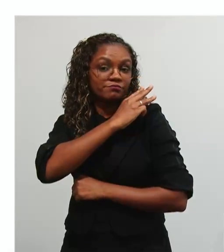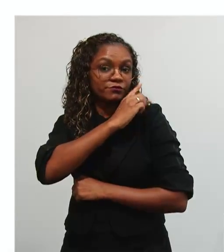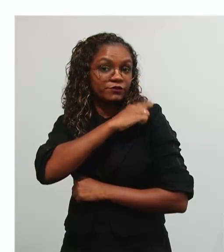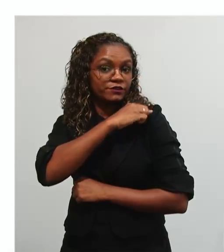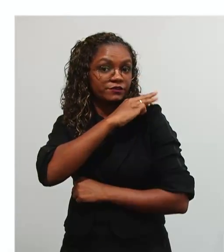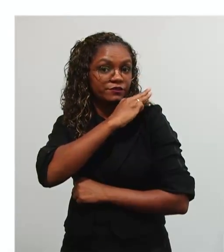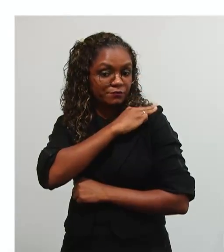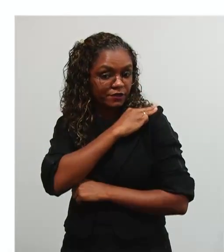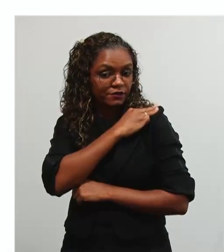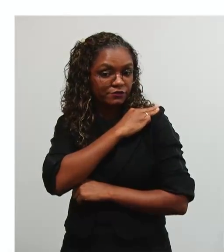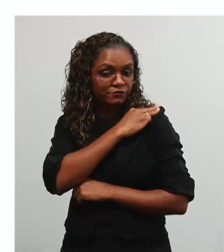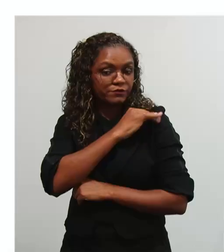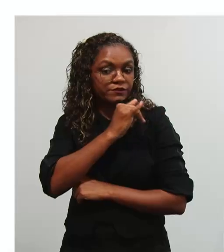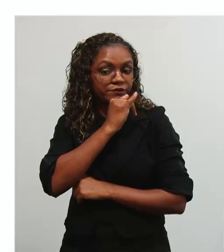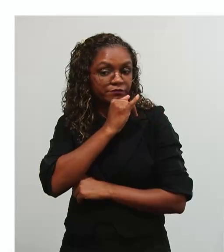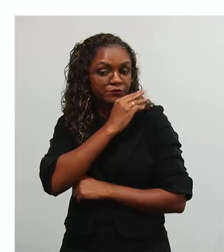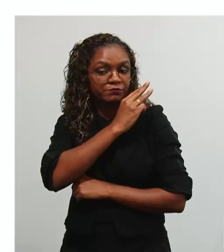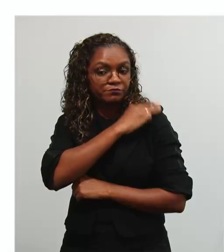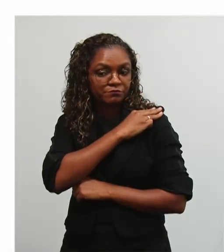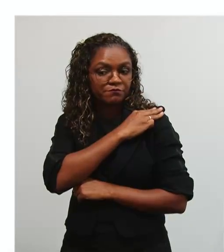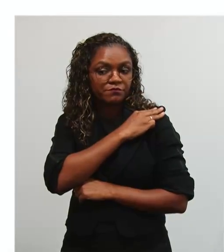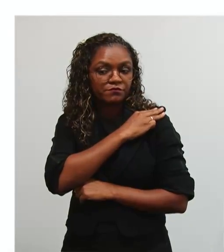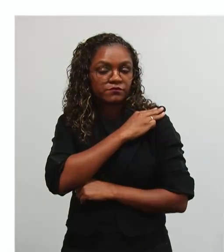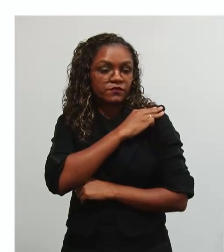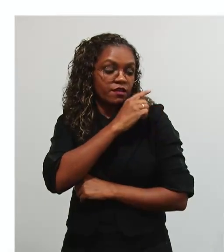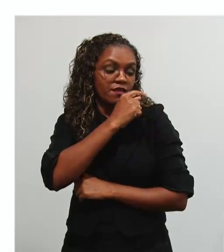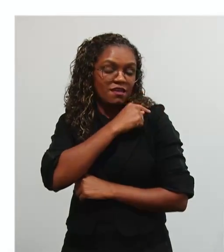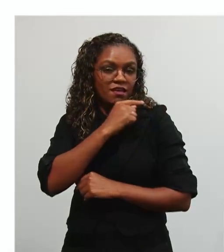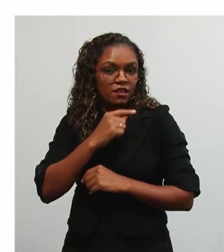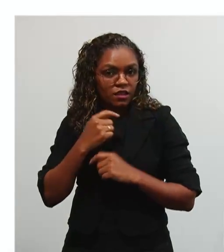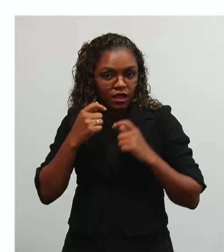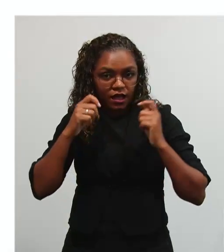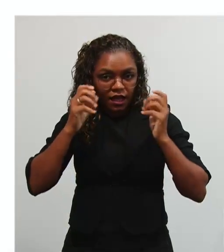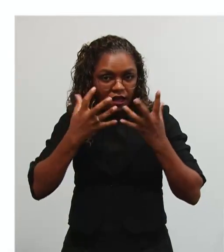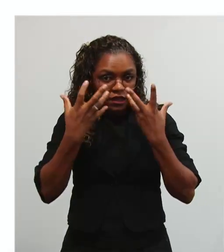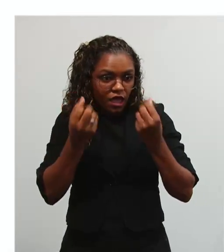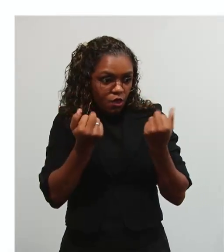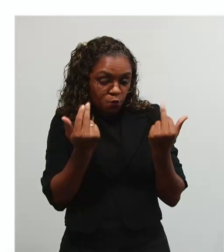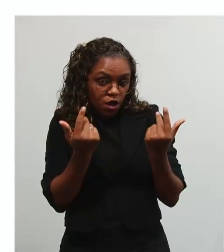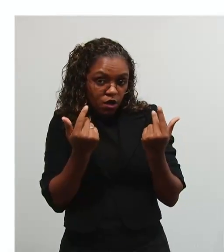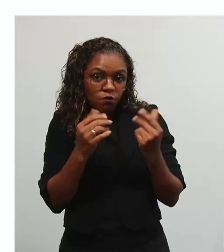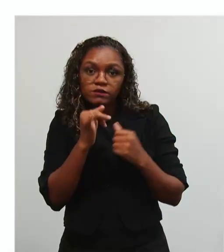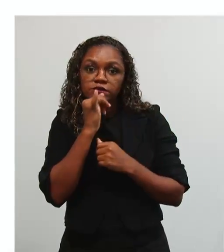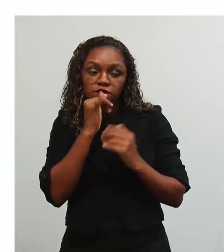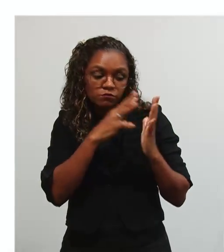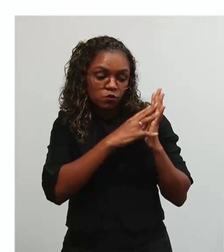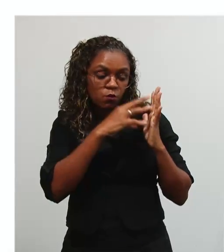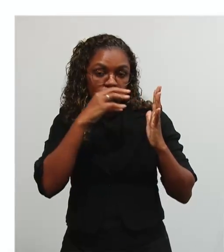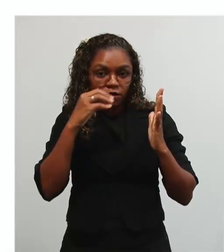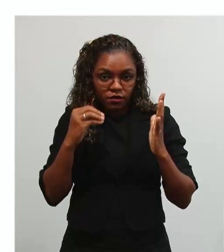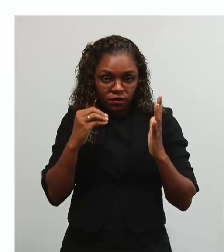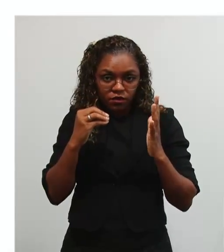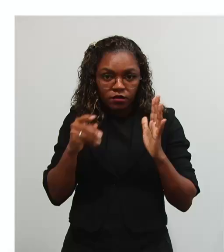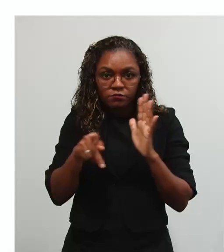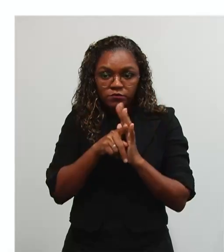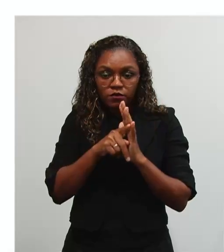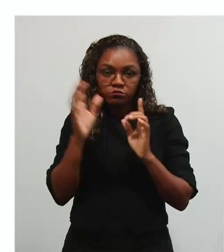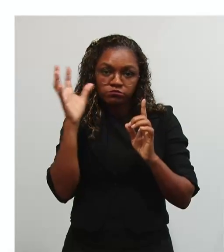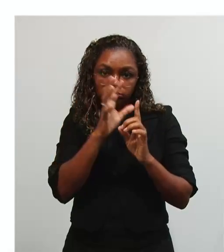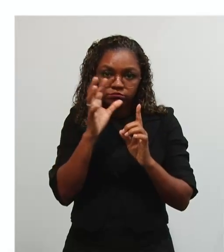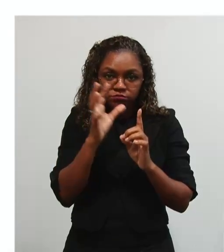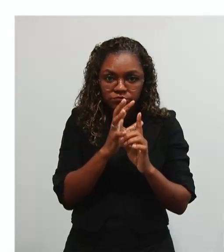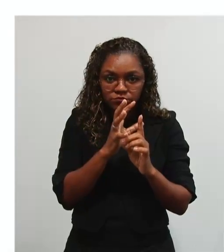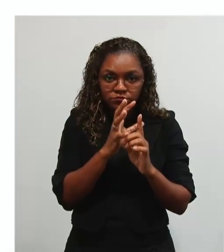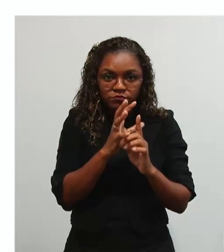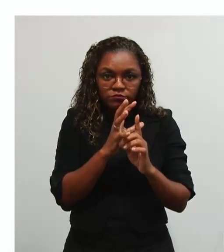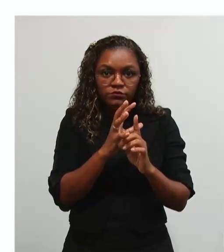feito com uma universidade, com 2, com 3, né? Pode-se pesquisar uma amostra, né? Para saber se essa orientação